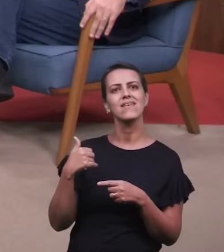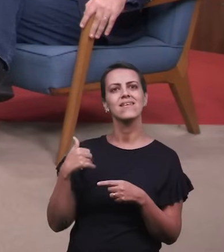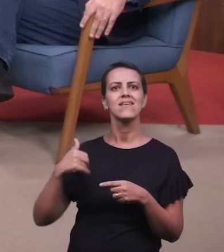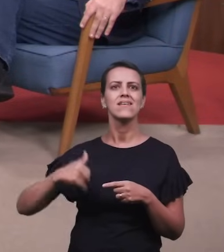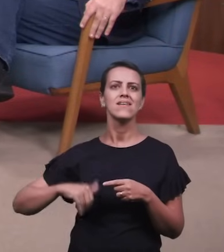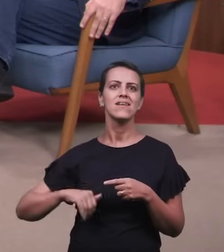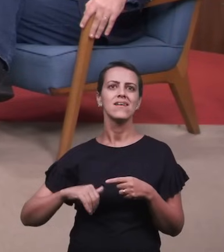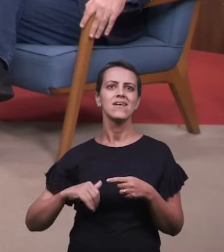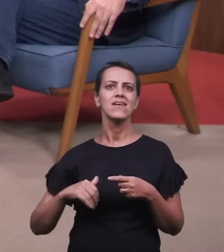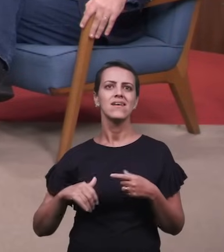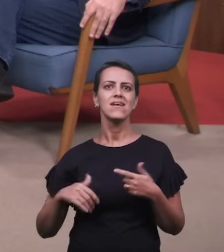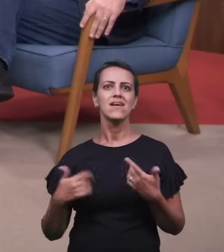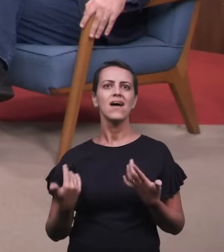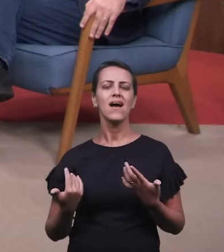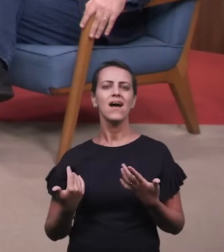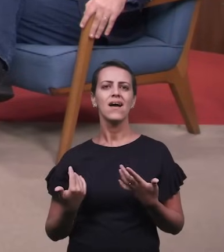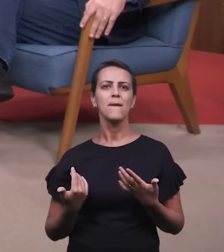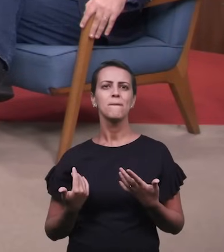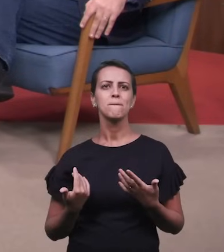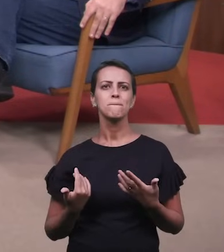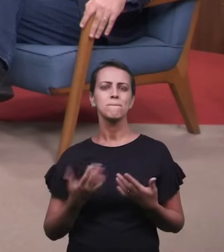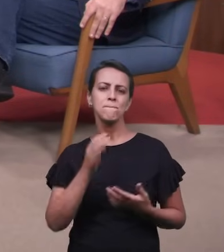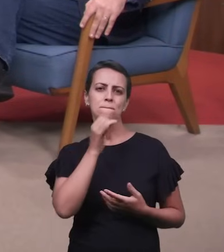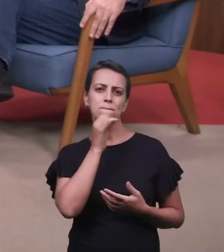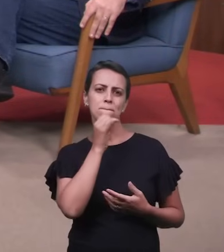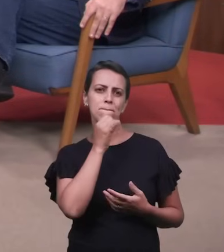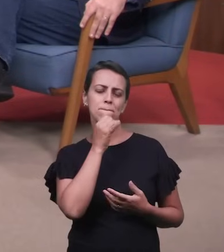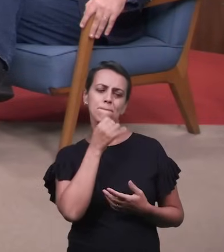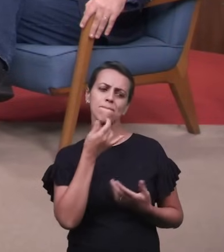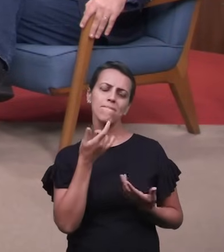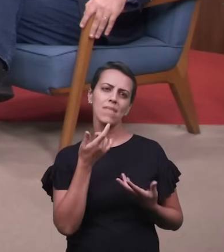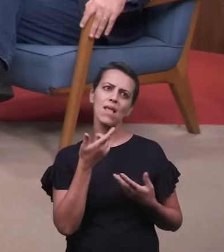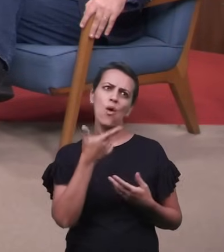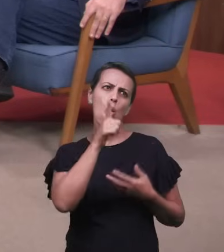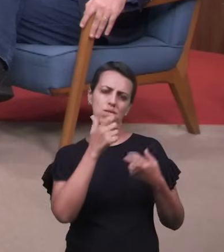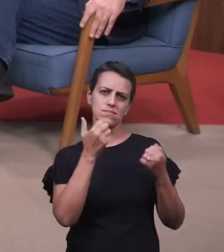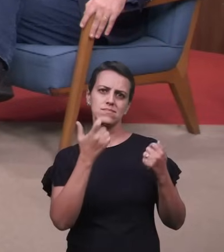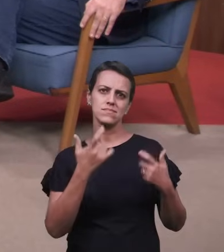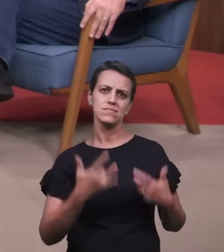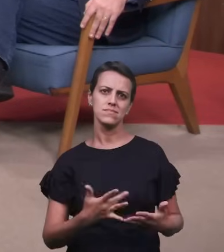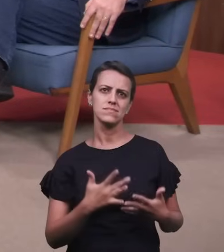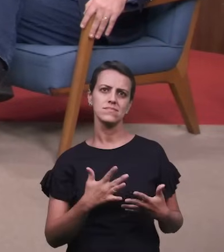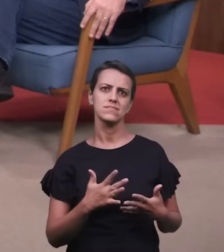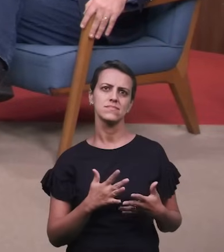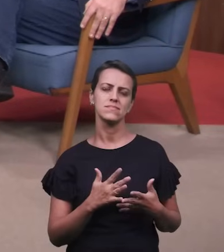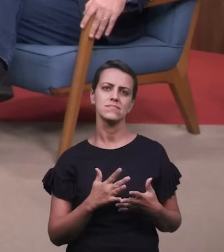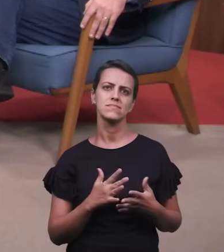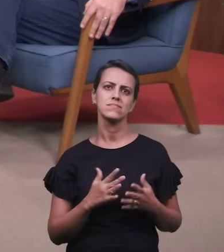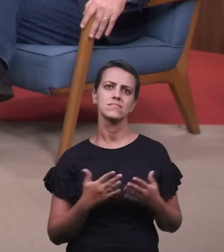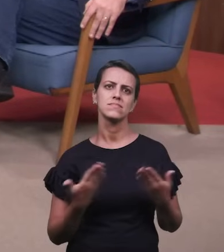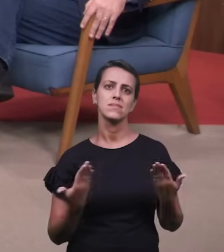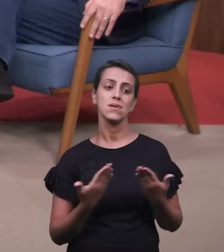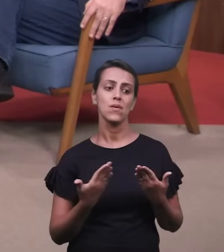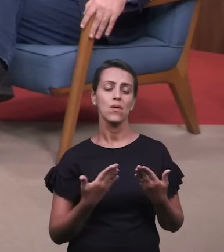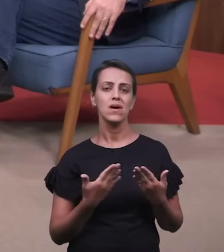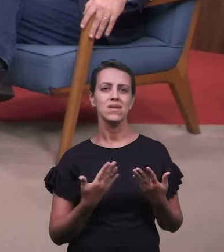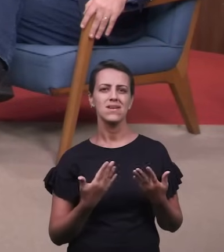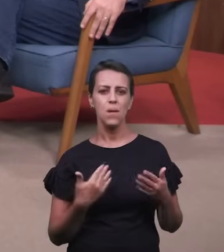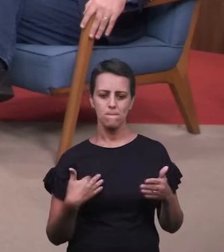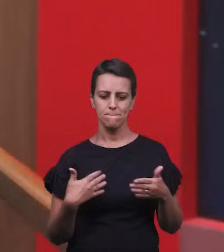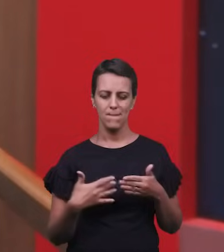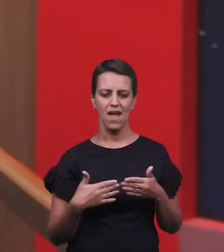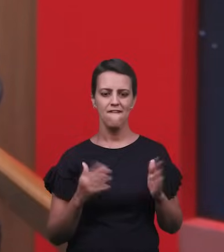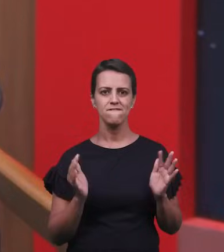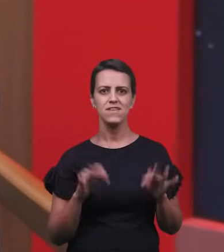aqui já se passa para um apelo, que é um outro aspecto. Uhum. Nós estamos agora no momento dos